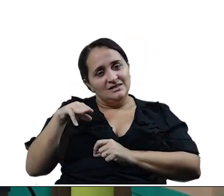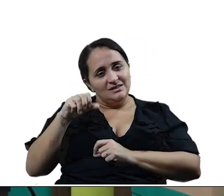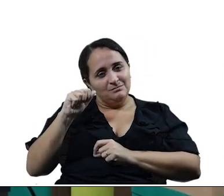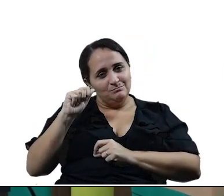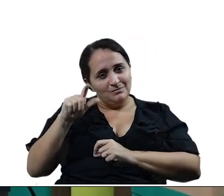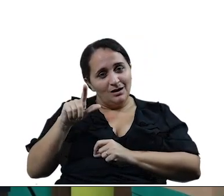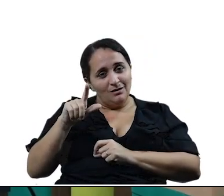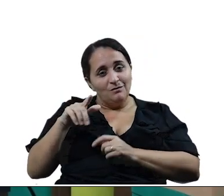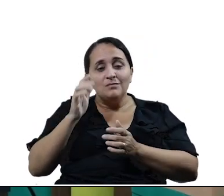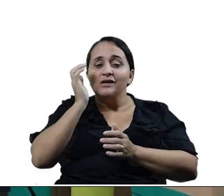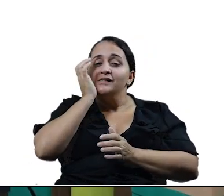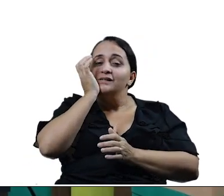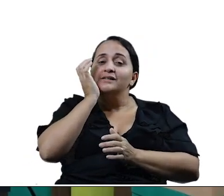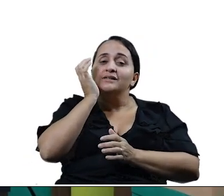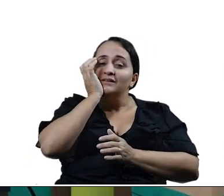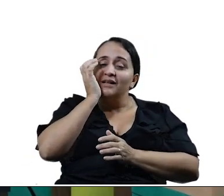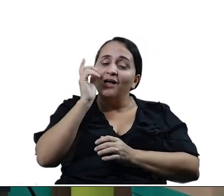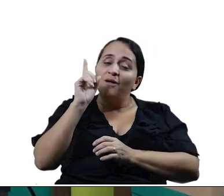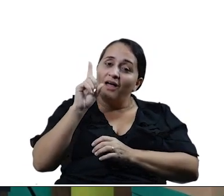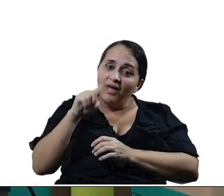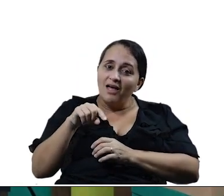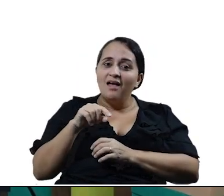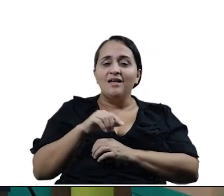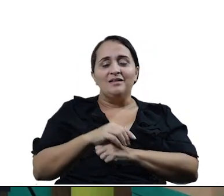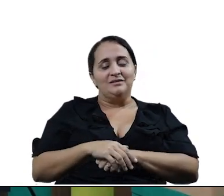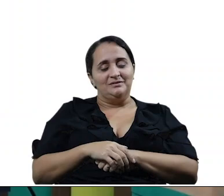centavos são a parte decimal do número.